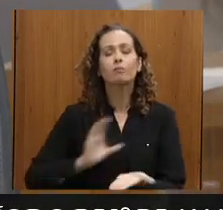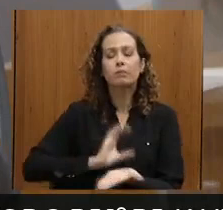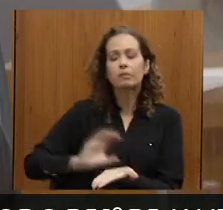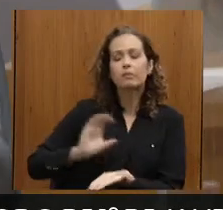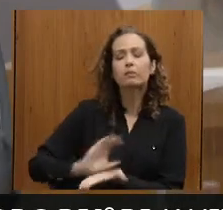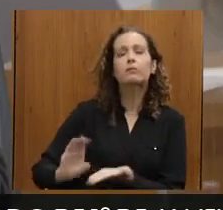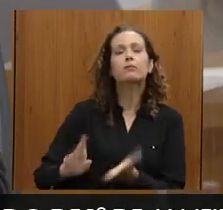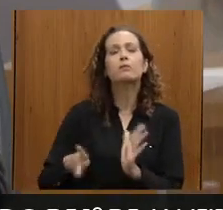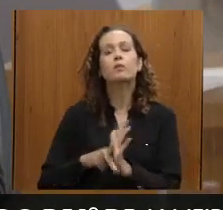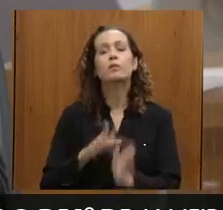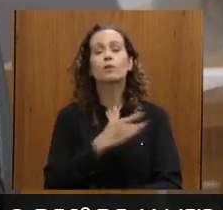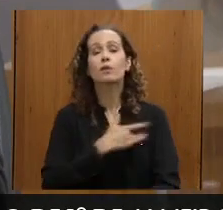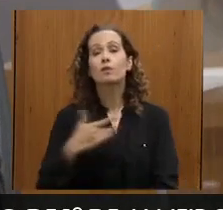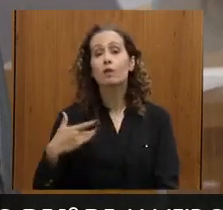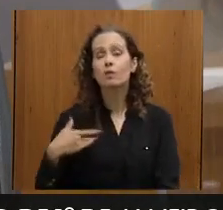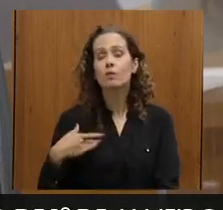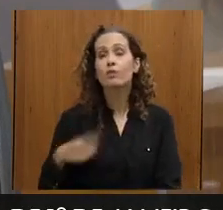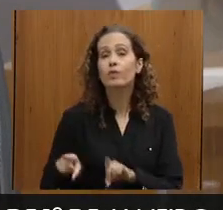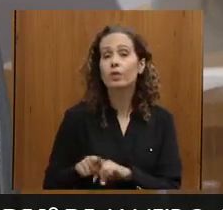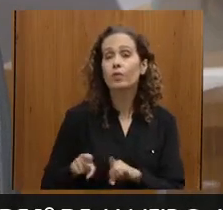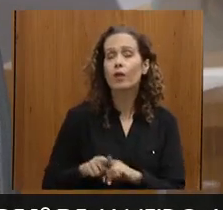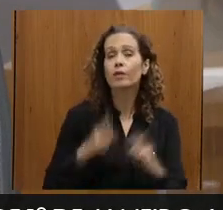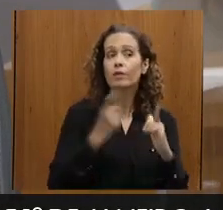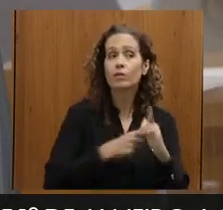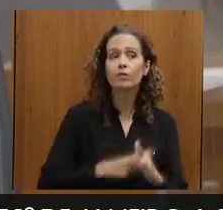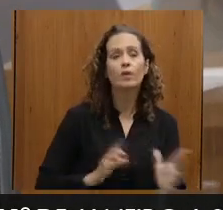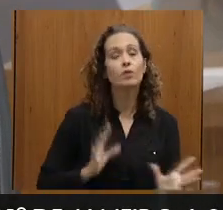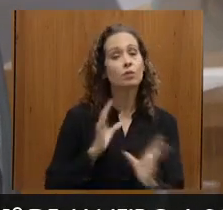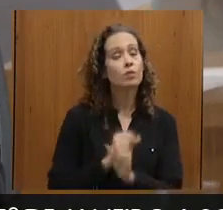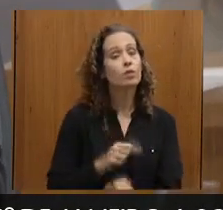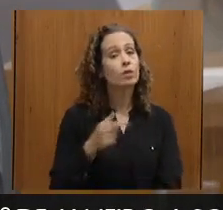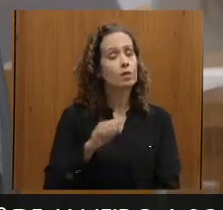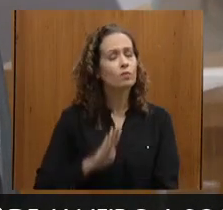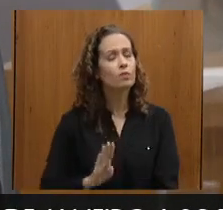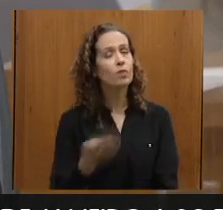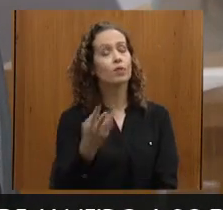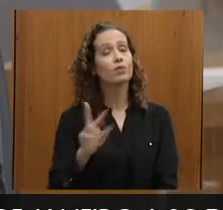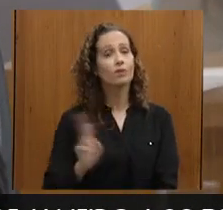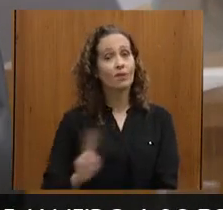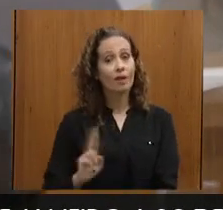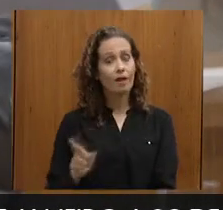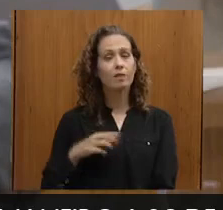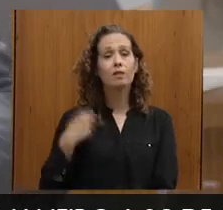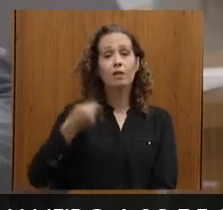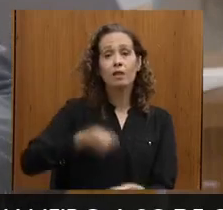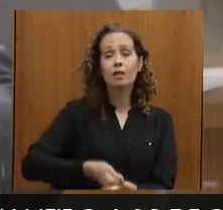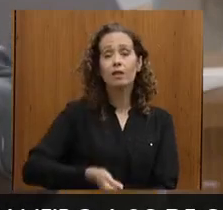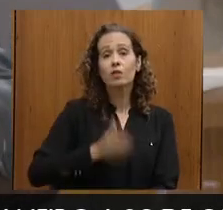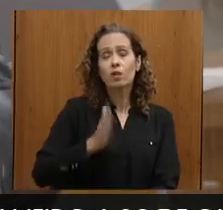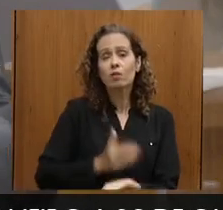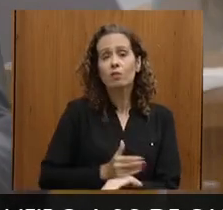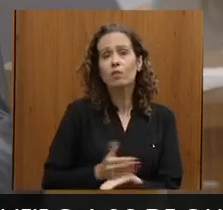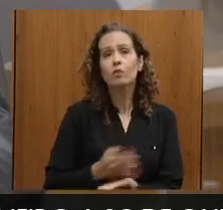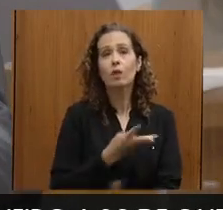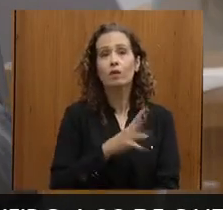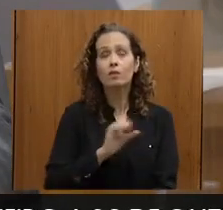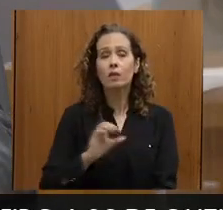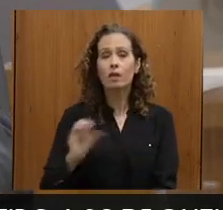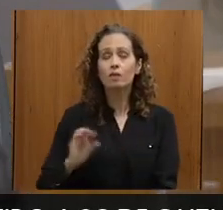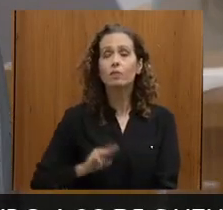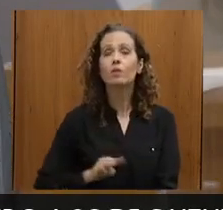saúde, que também somam R 7 bilhões que será pago. Já está sendo pago R 400 milhões